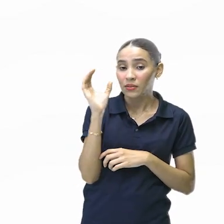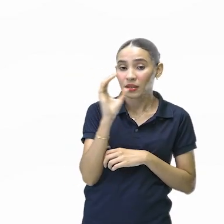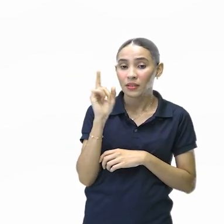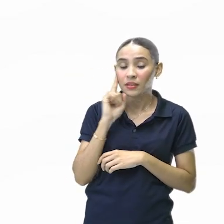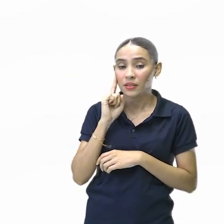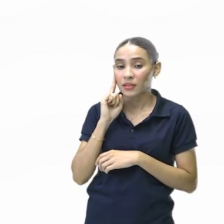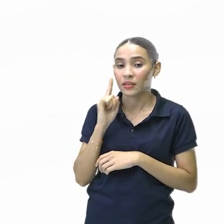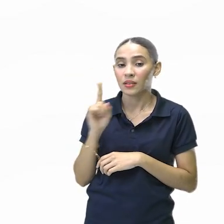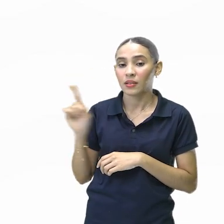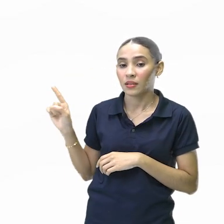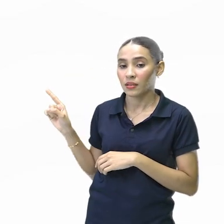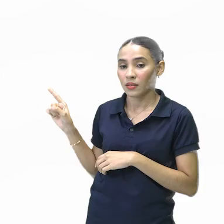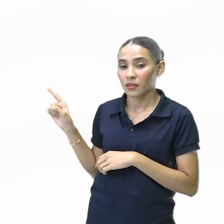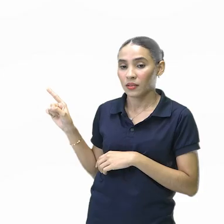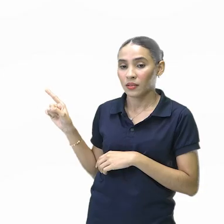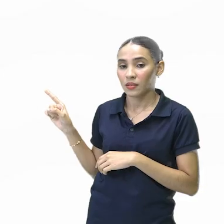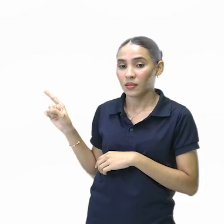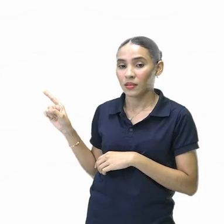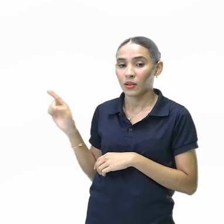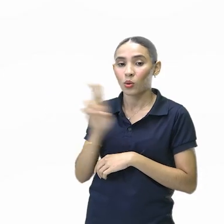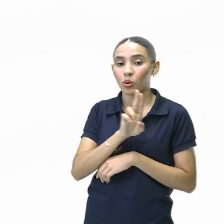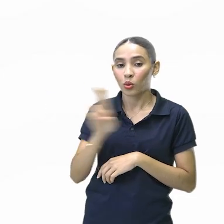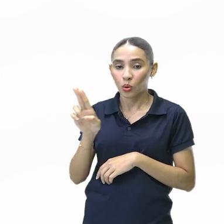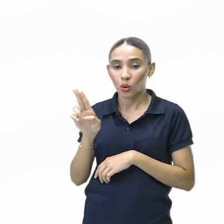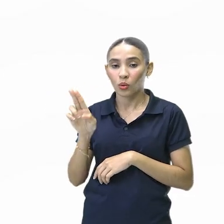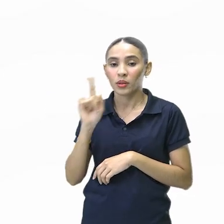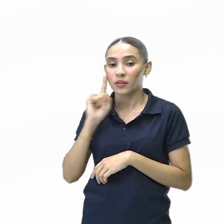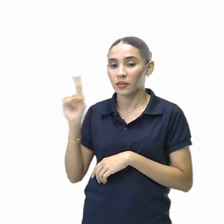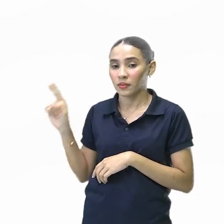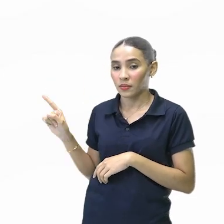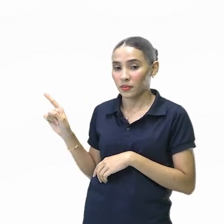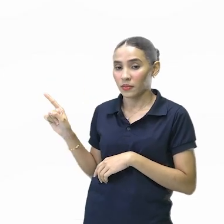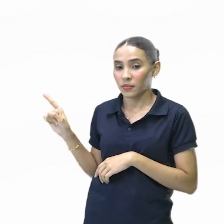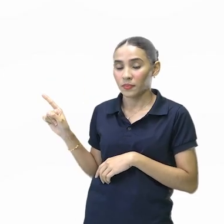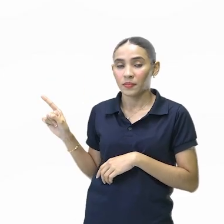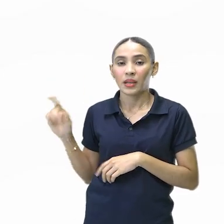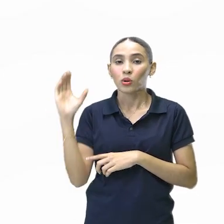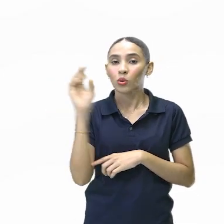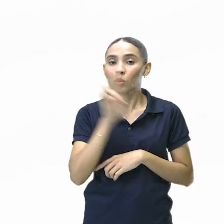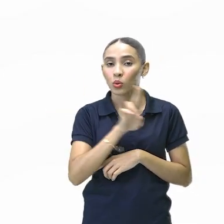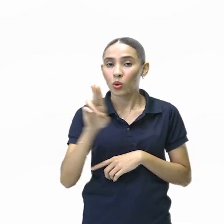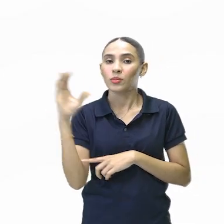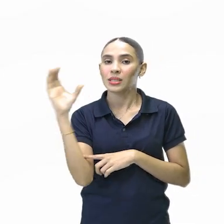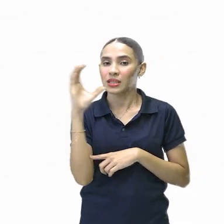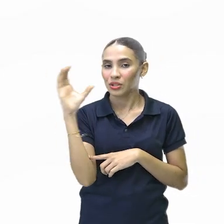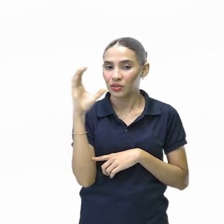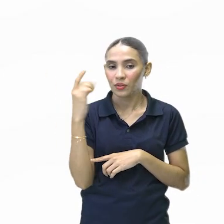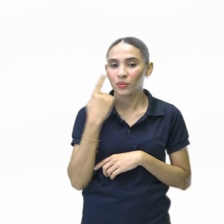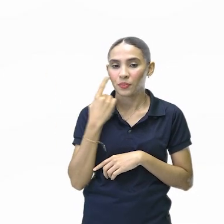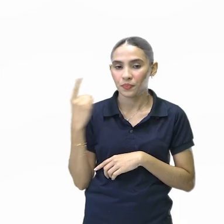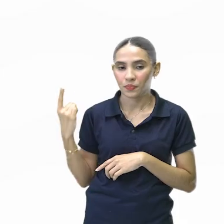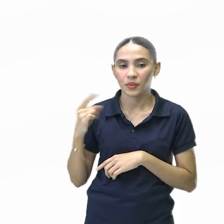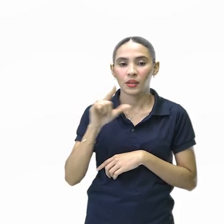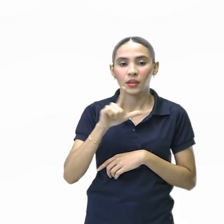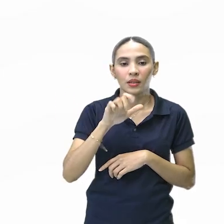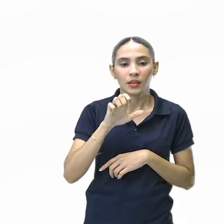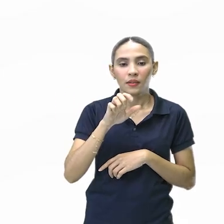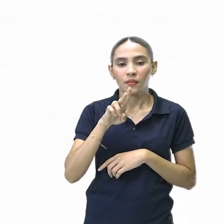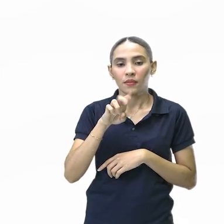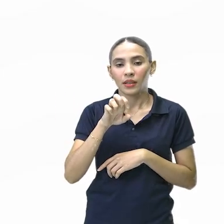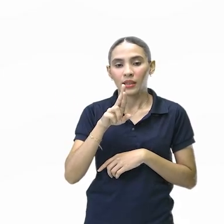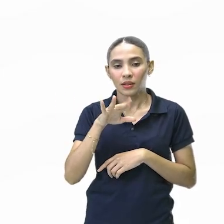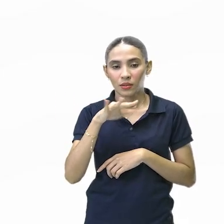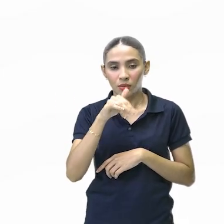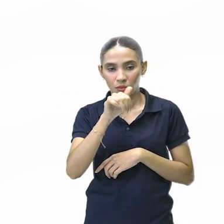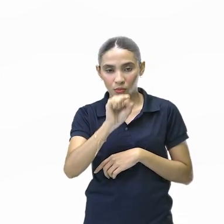cientificamente com o nome de Saccharomyces cerevisiae. Tá? Então, essas são as leveduras. Então,